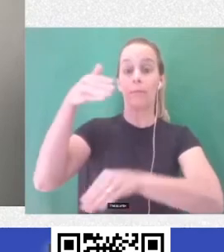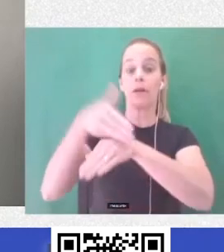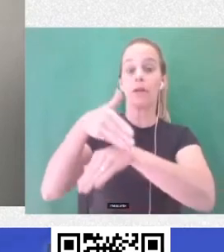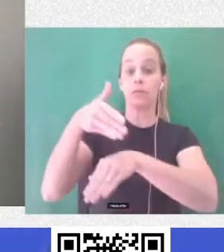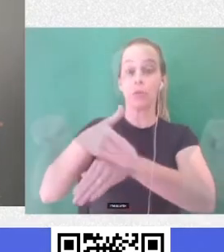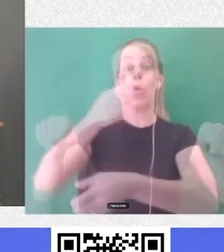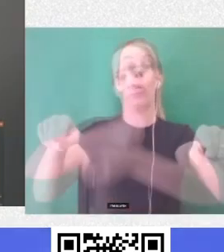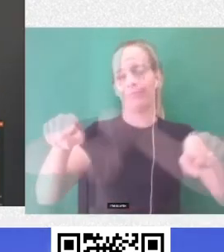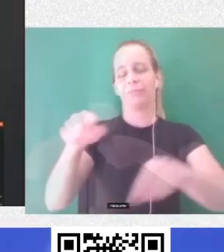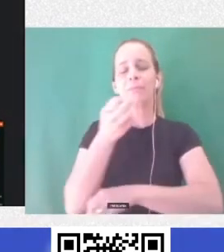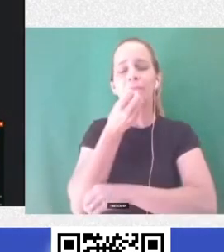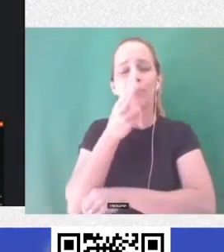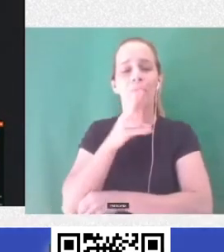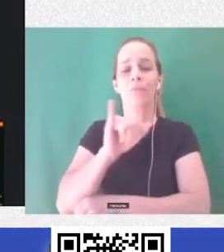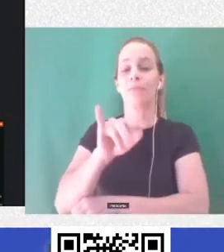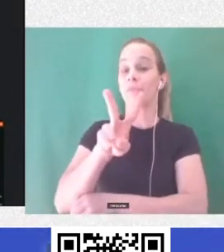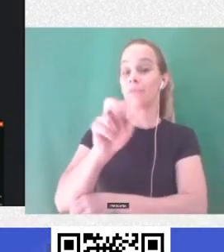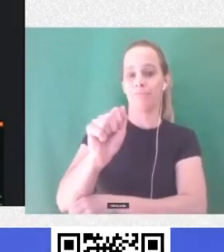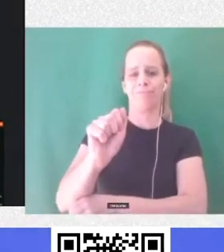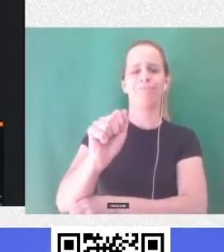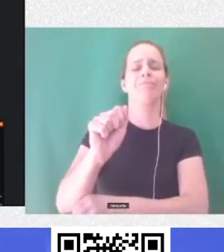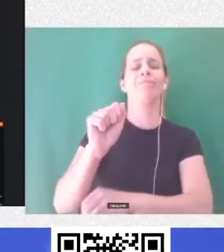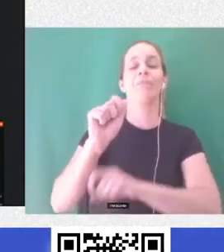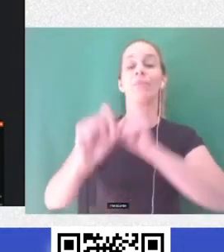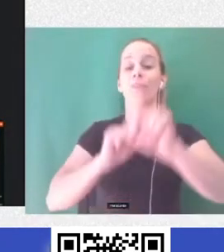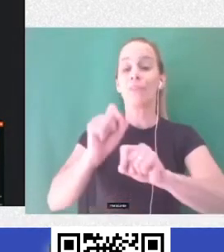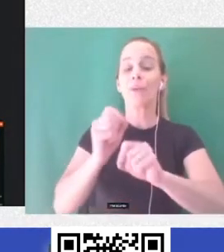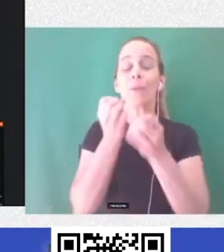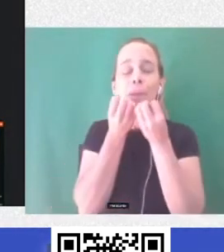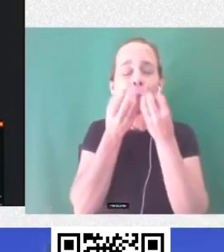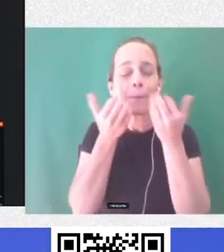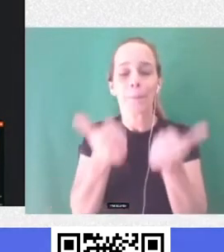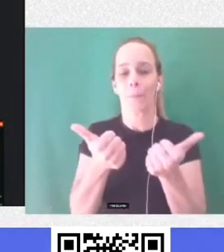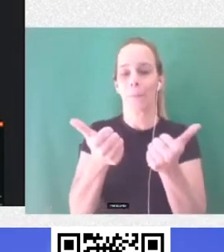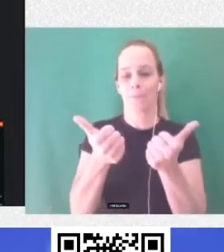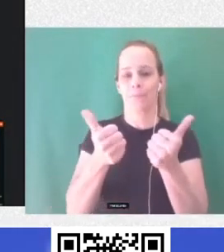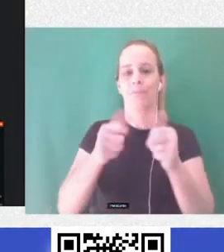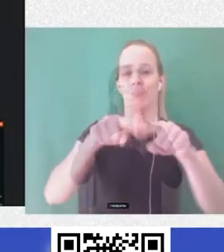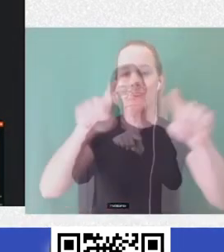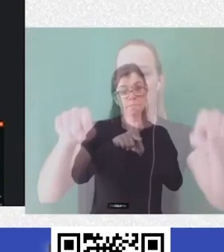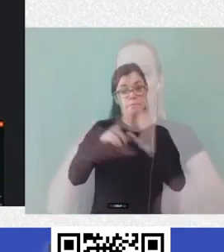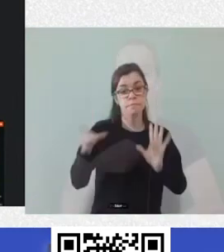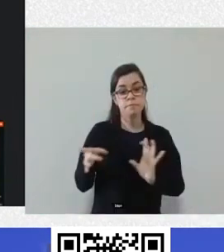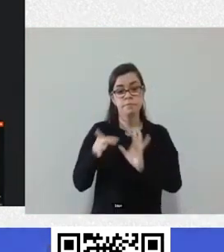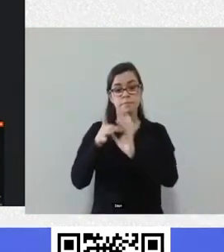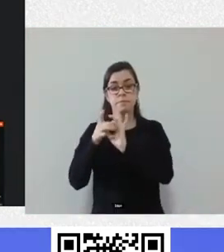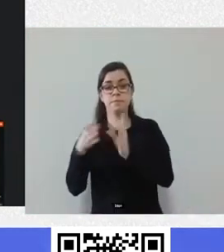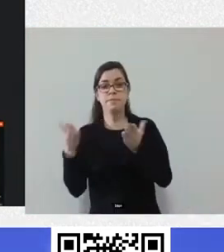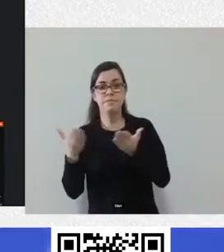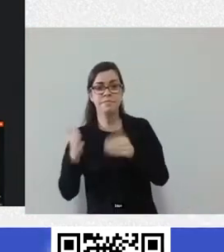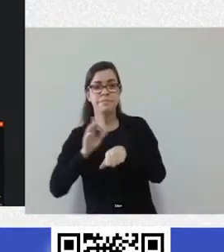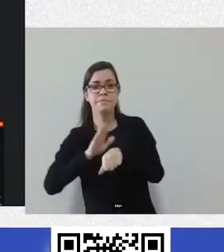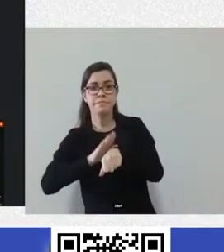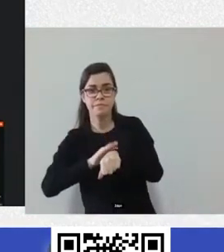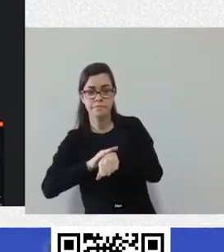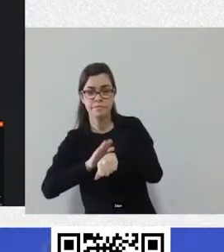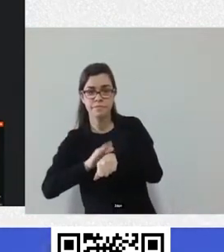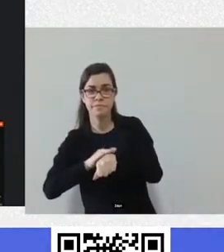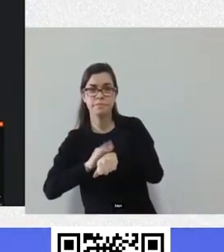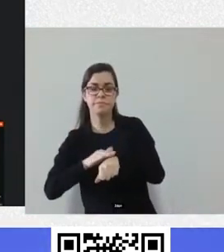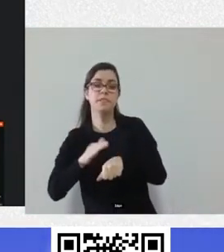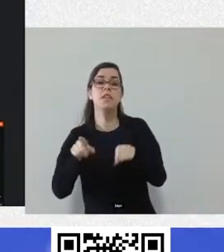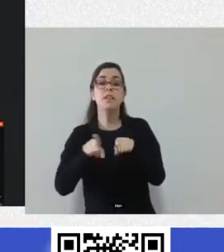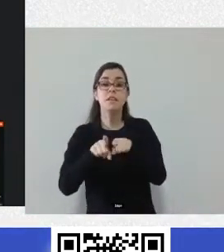medicina. O estudo é uma parceria entre a farmacêutica Pfizer, a UFPR, o Plano Nacional de Imunizações e o